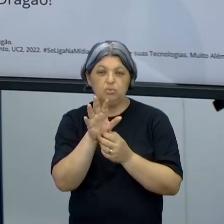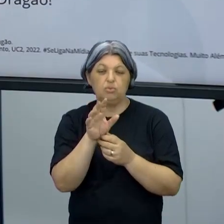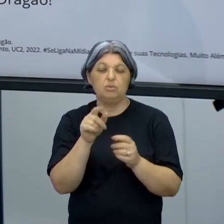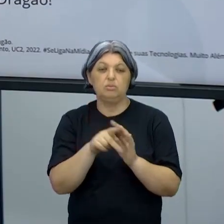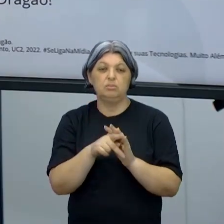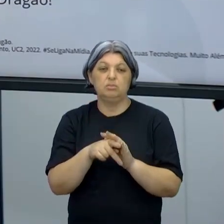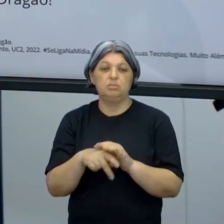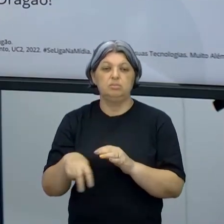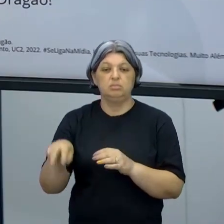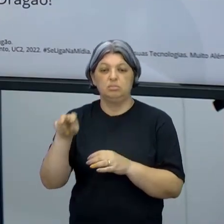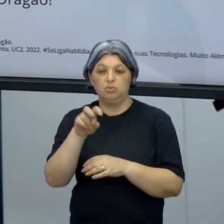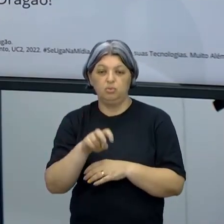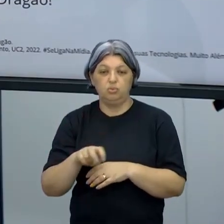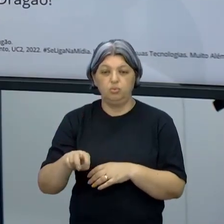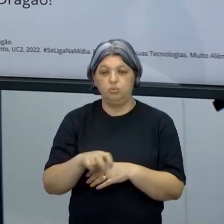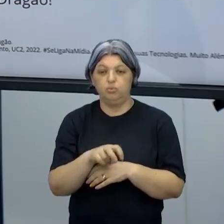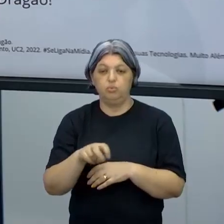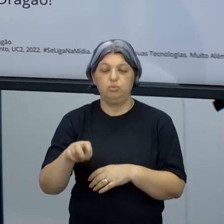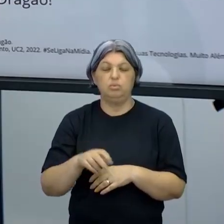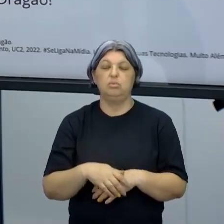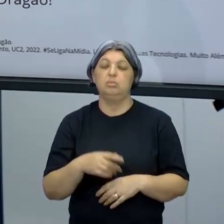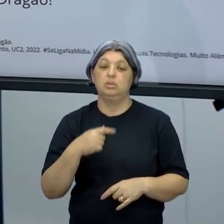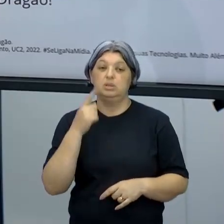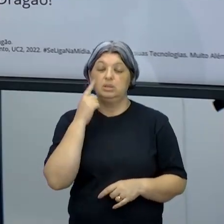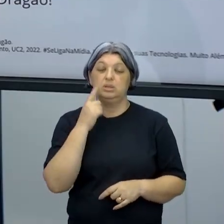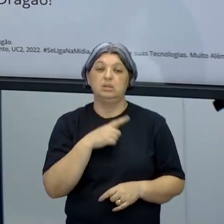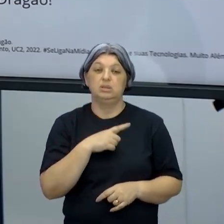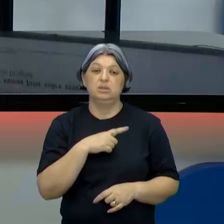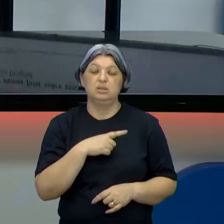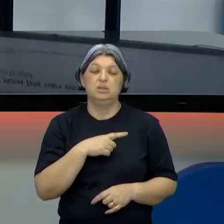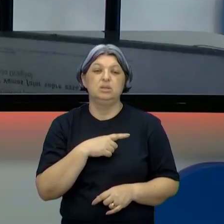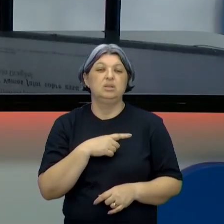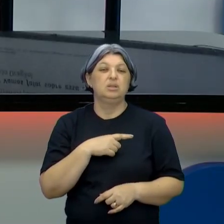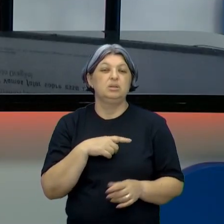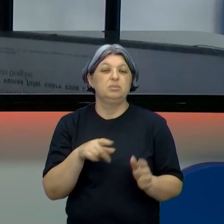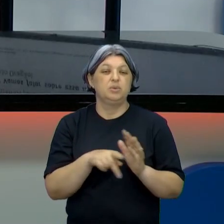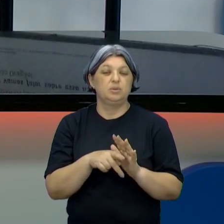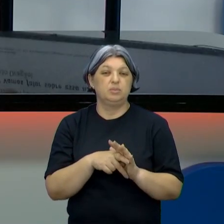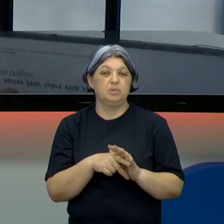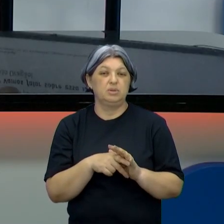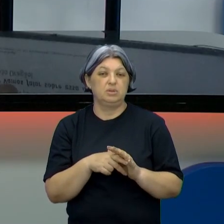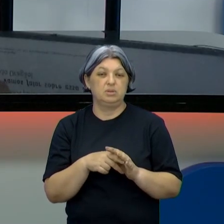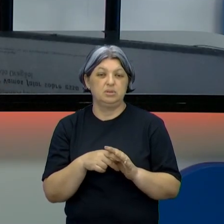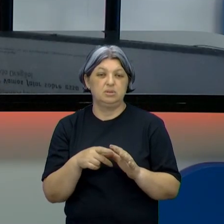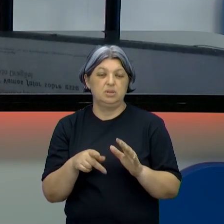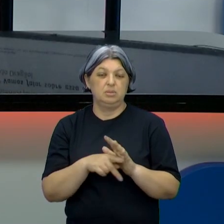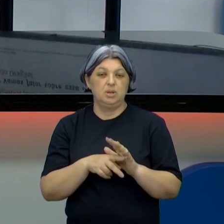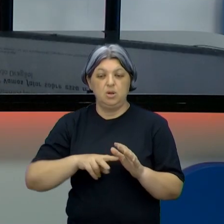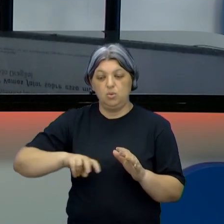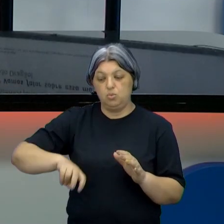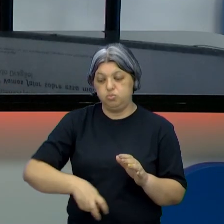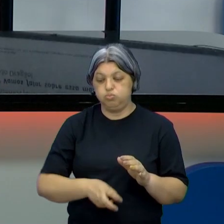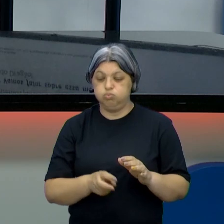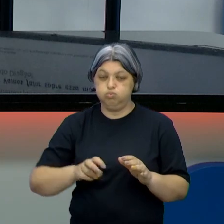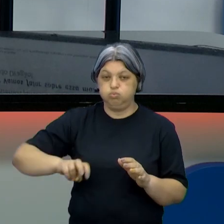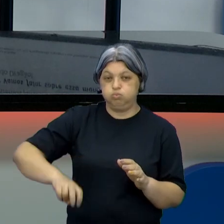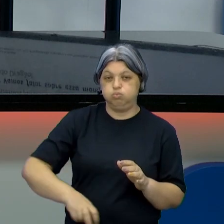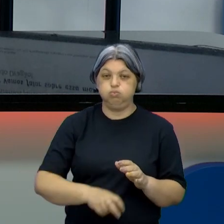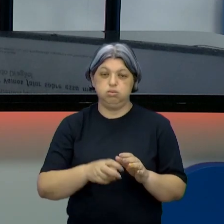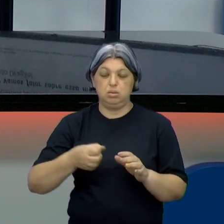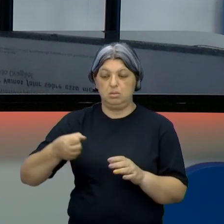acredito. Se for o que eu tenho em mente, o que talvez você eu tem em tenha mente? Visto. É aquela dança onde nós temos um dragão imenso cobrindo todos